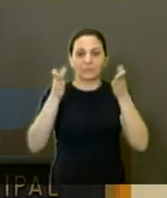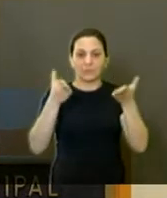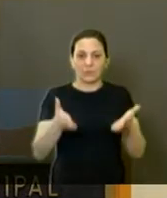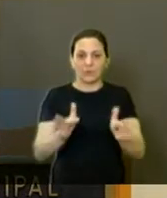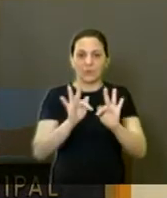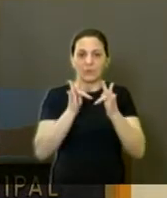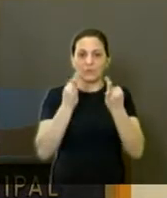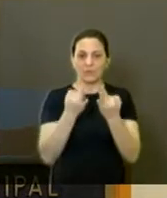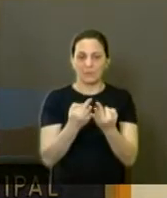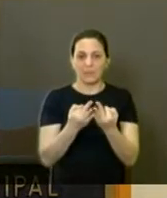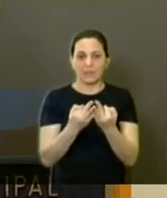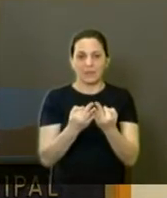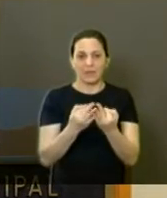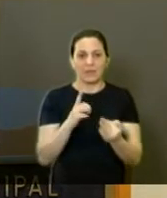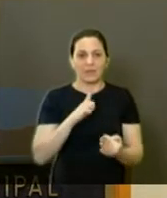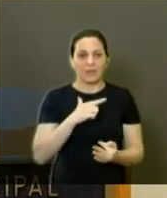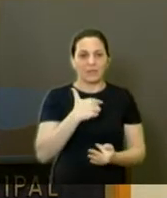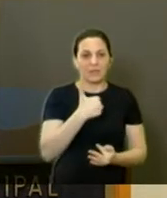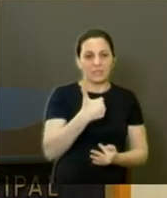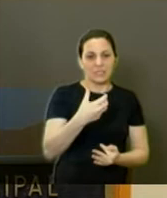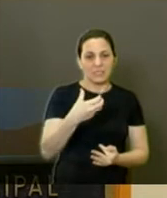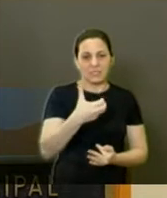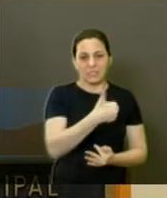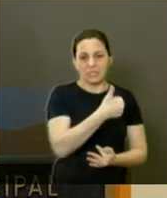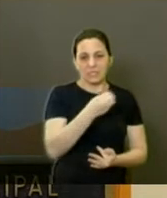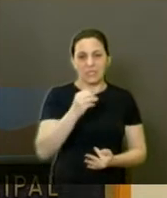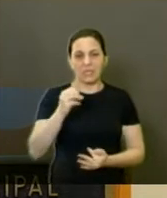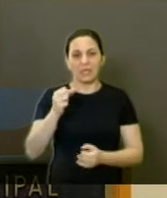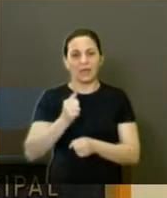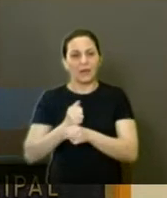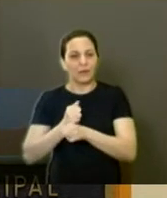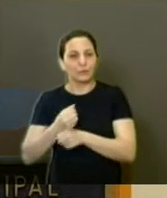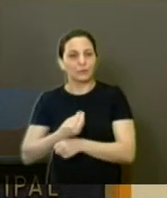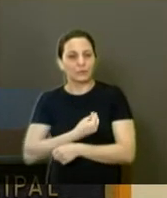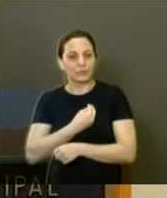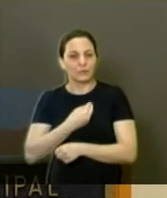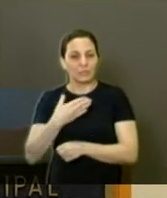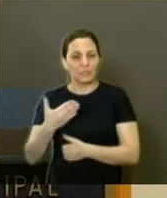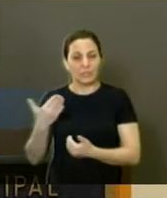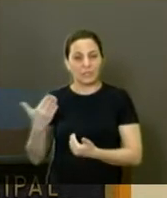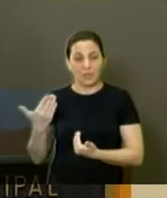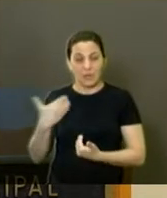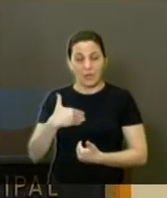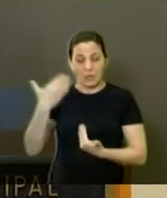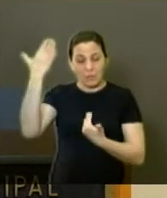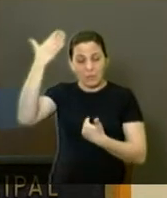família centenária de Araraquara, por ser testemunha ocular,